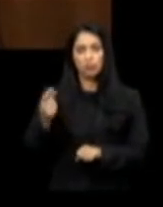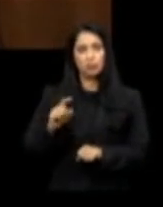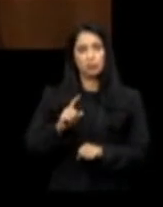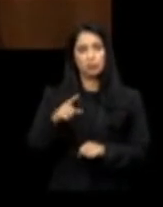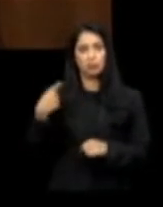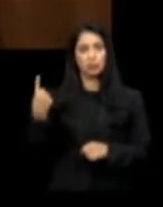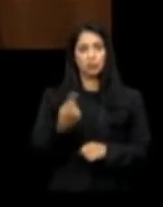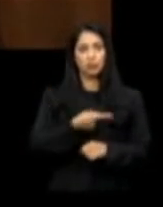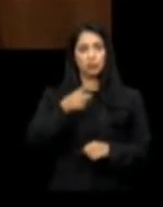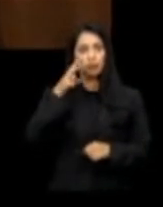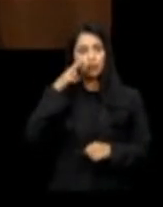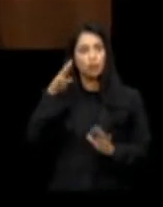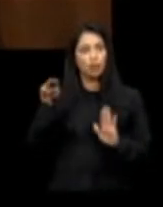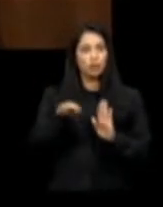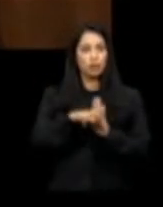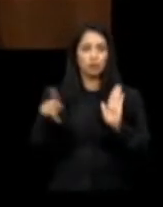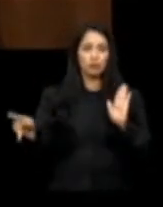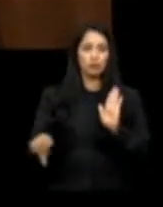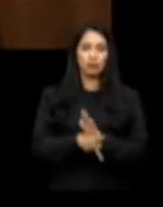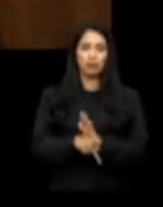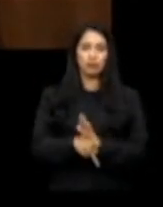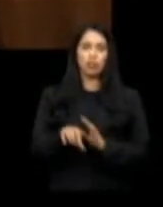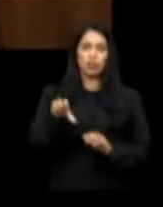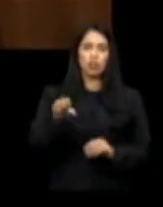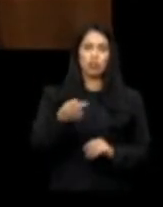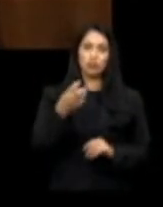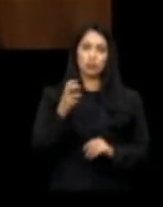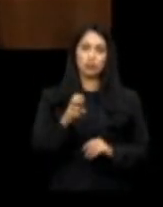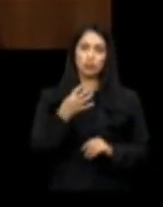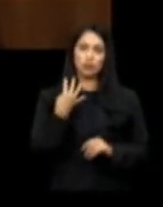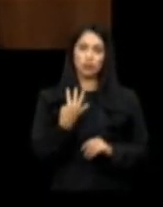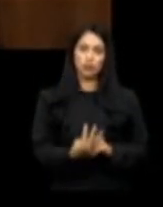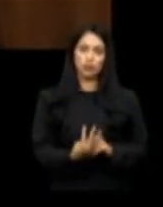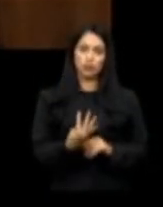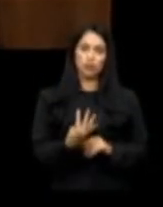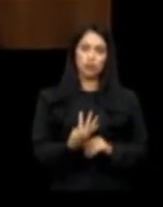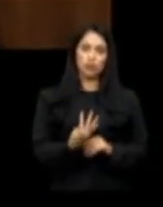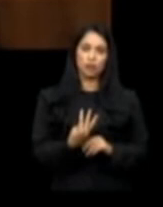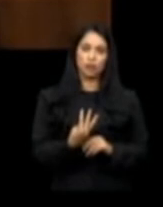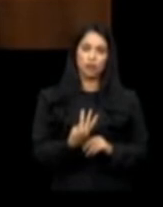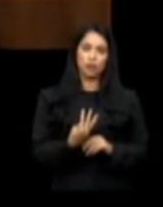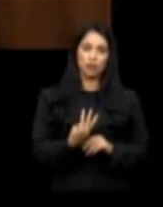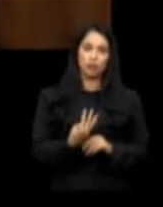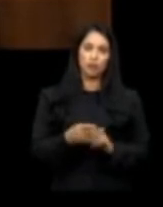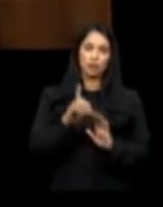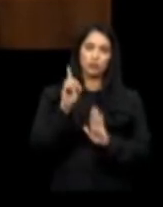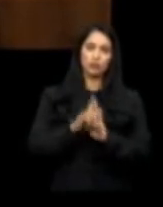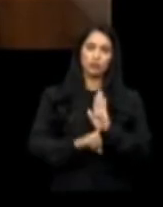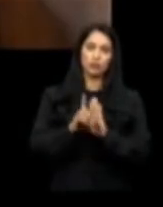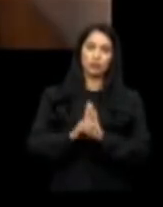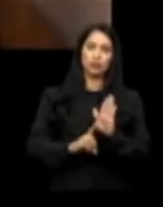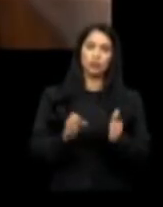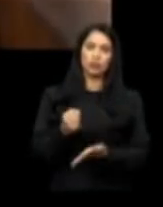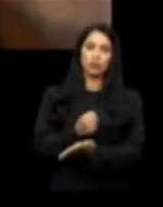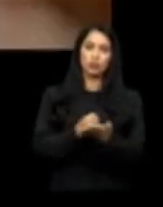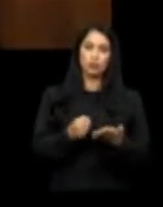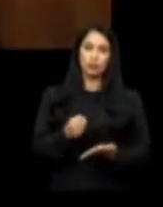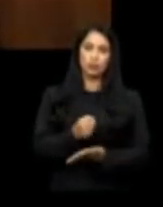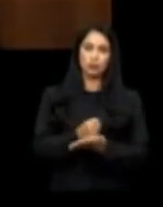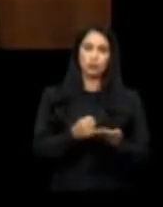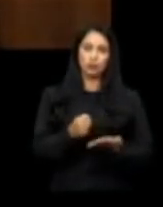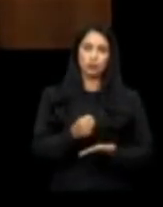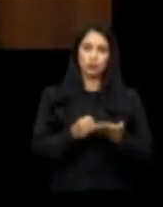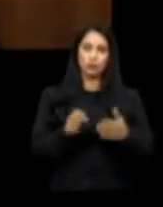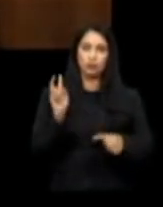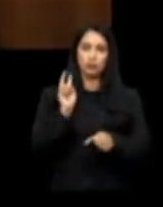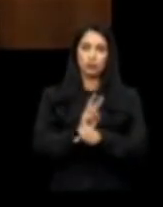tratar da medida provisória 954 e digo o seguinte, para concluir. O direito fundamental